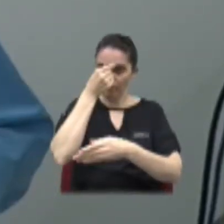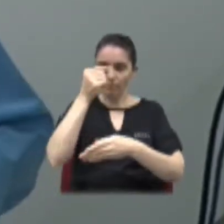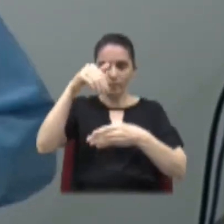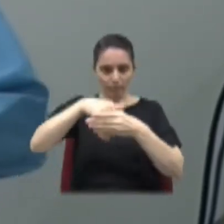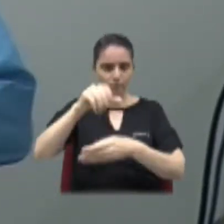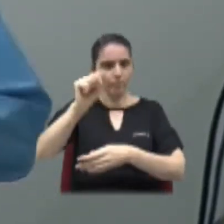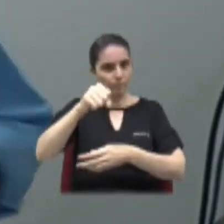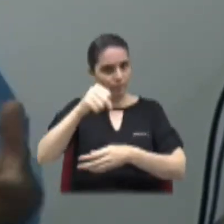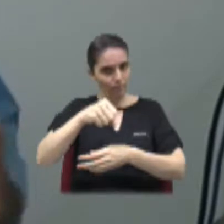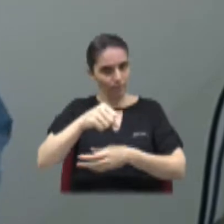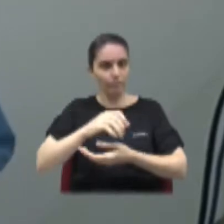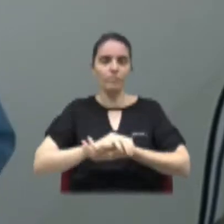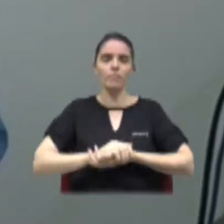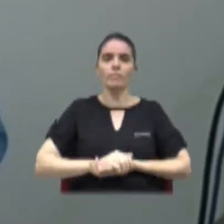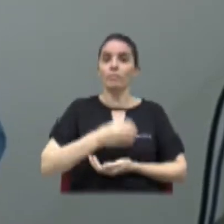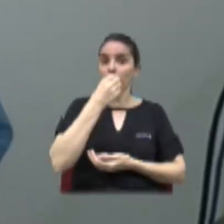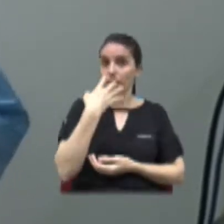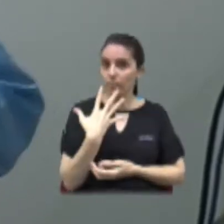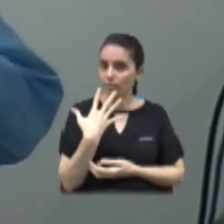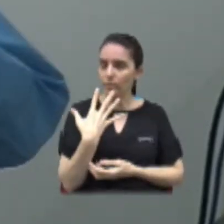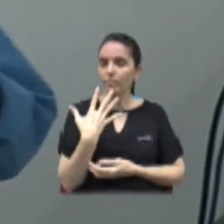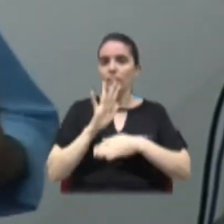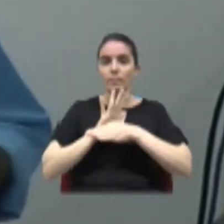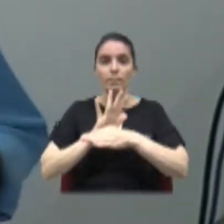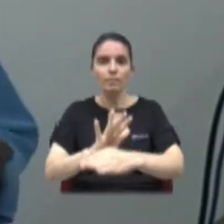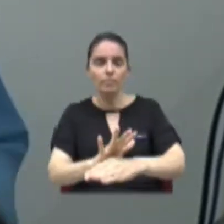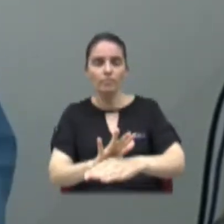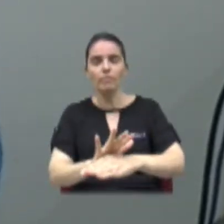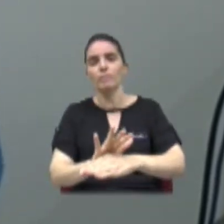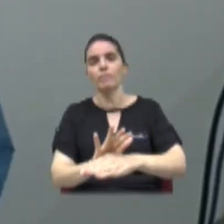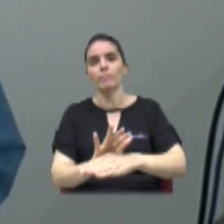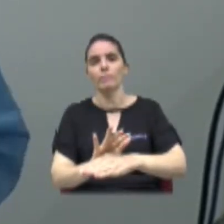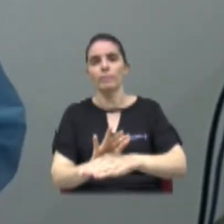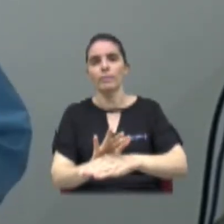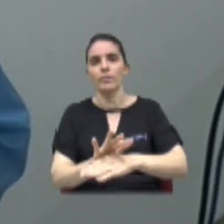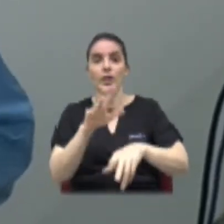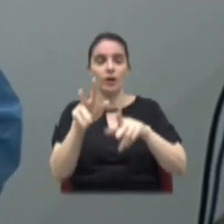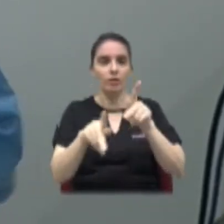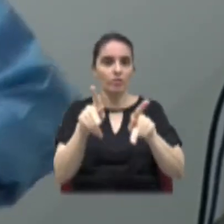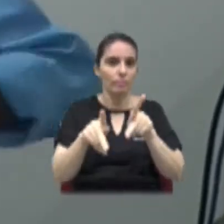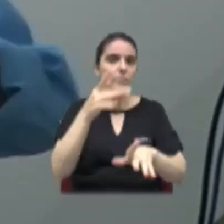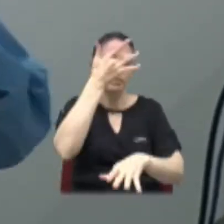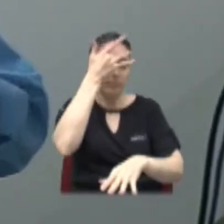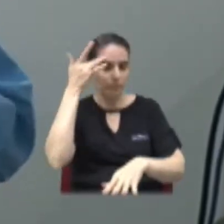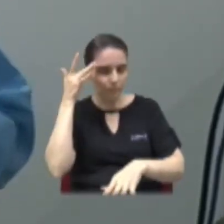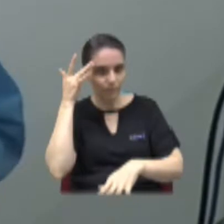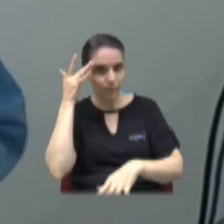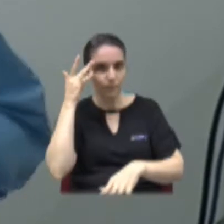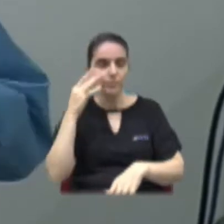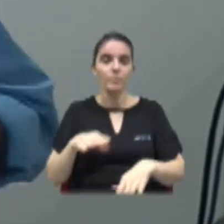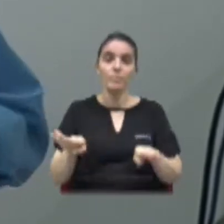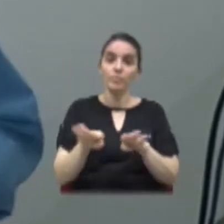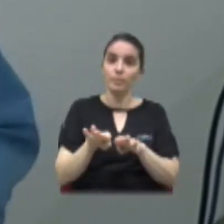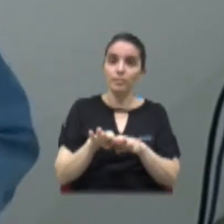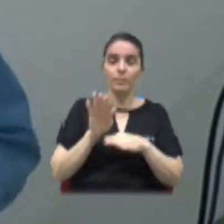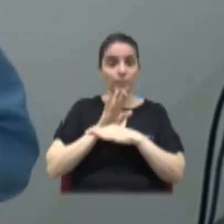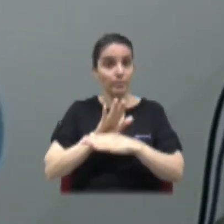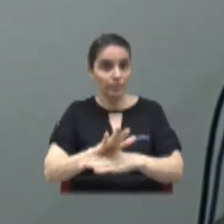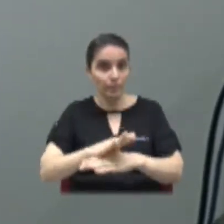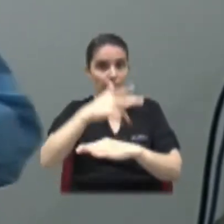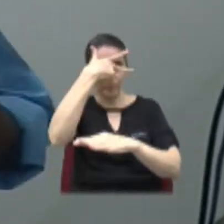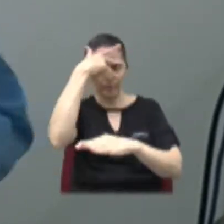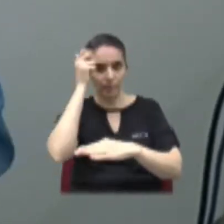seja embrião, seja o que for a unidade habitacional, vai estar lá a listagem apontando não só os nomes de quem tem direito, de